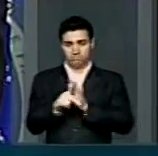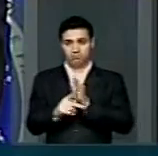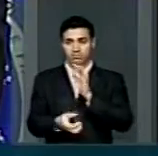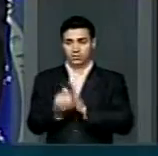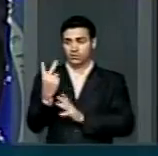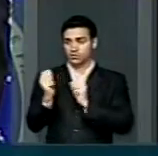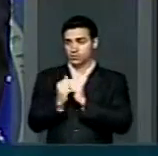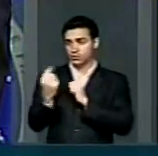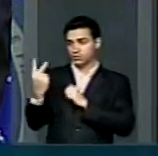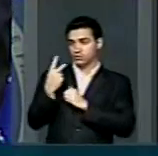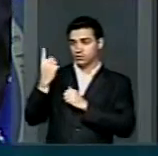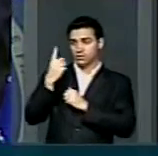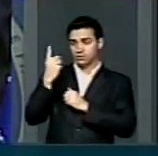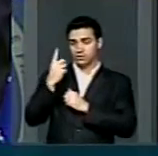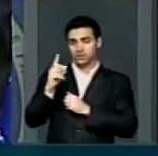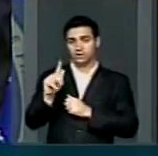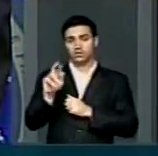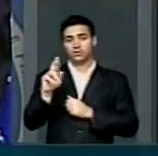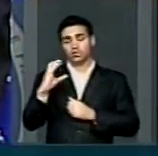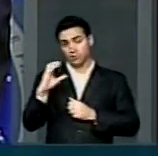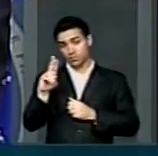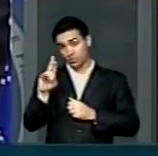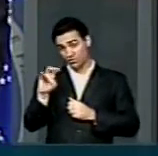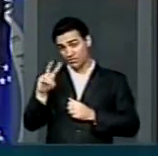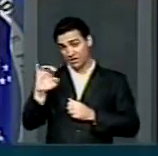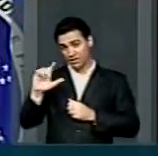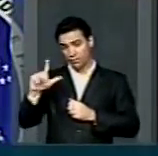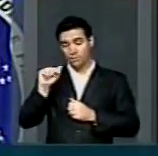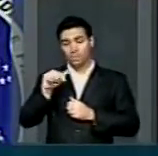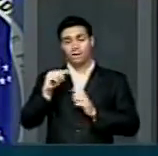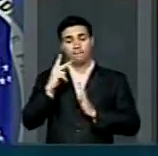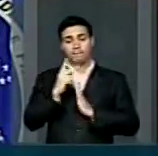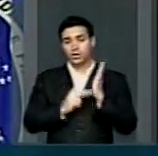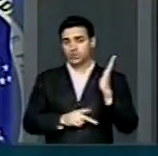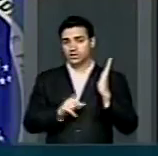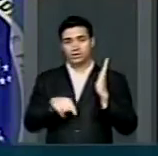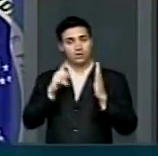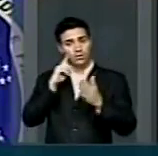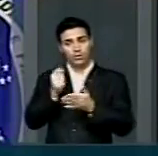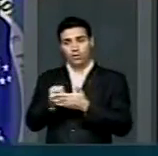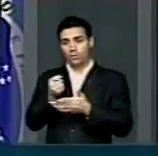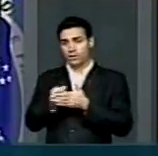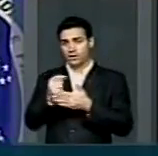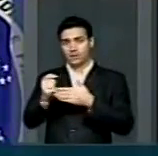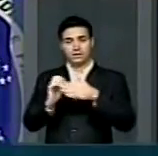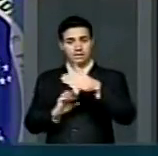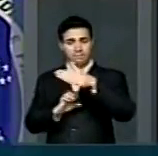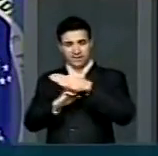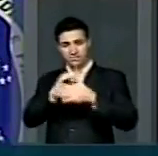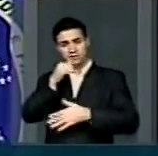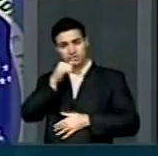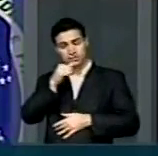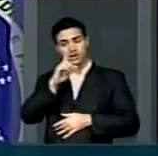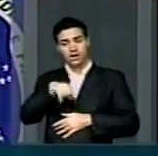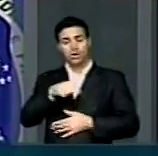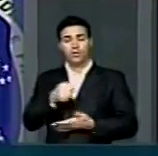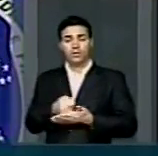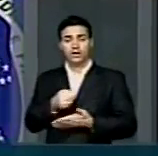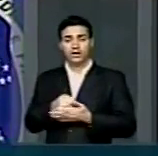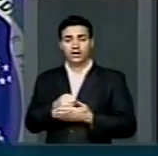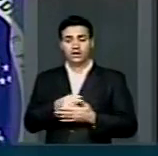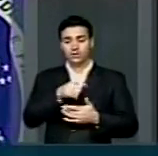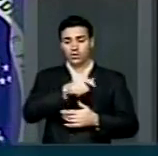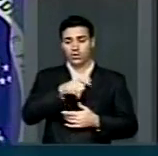junto com o deputado Eurico Clovinel. Este projeto obriga as concessionárias de energia a instalar pontos